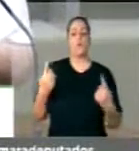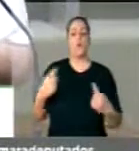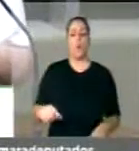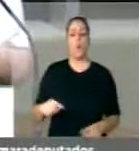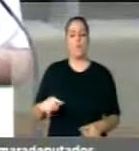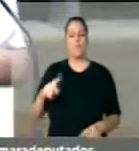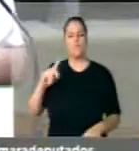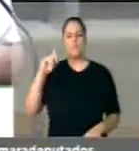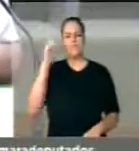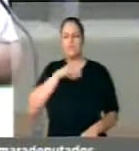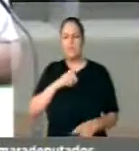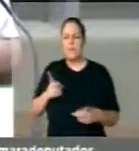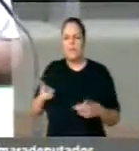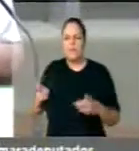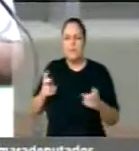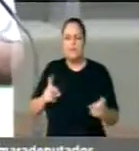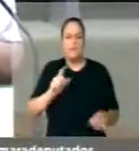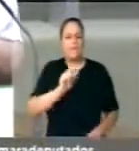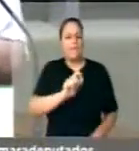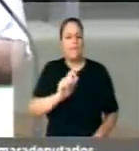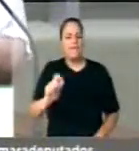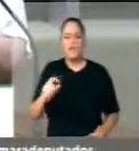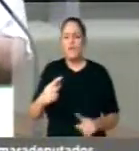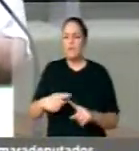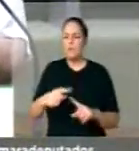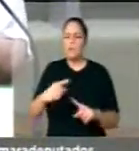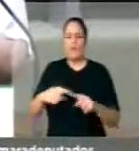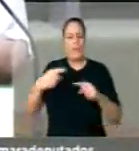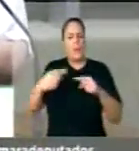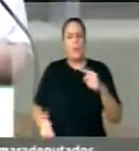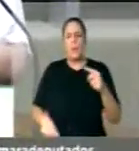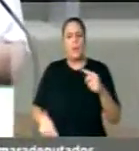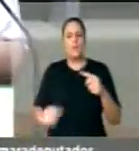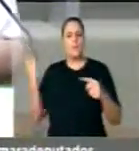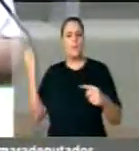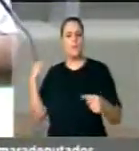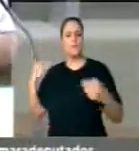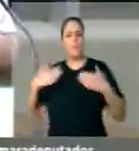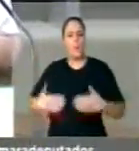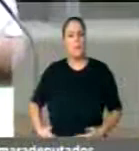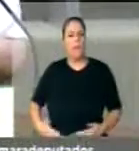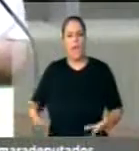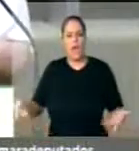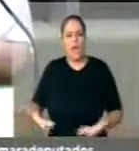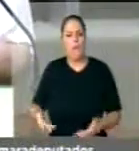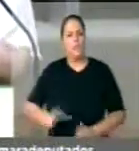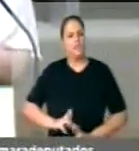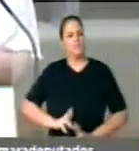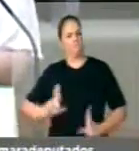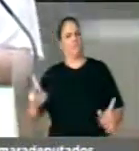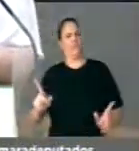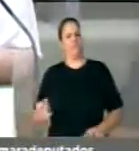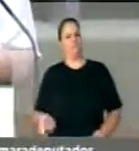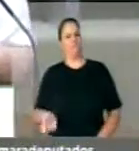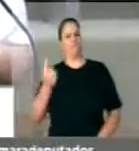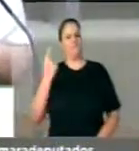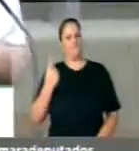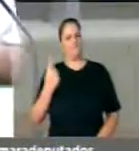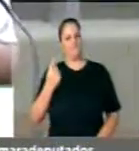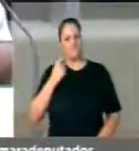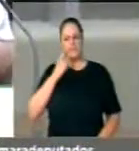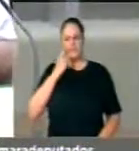da República. Tais são as incoerências e contradições que marcam esse processo.